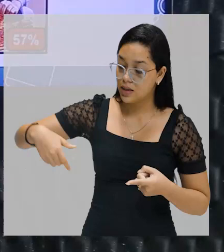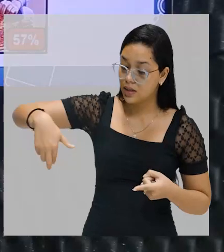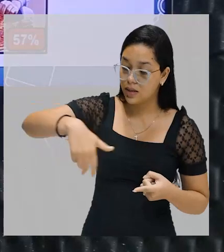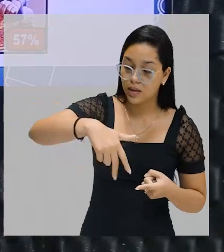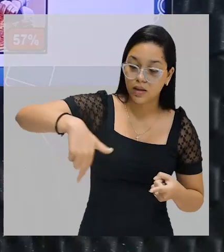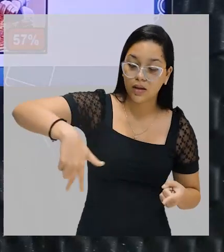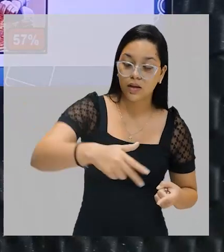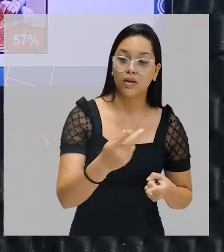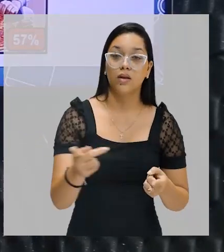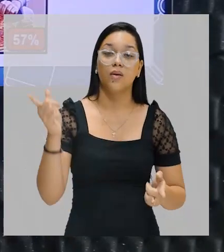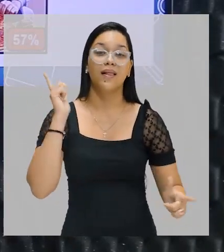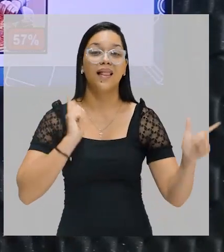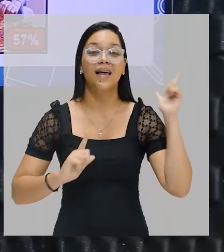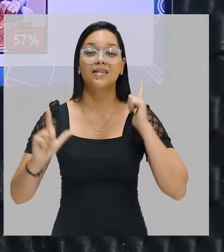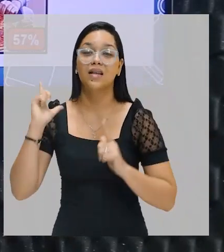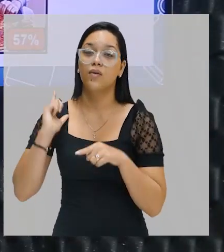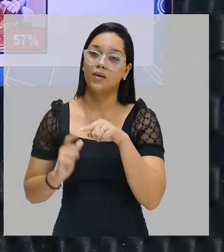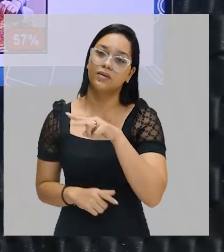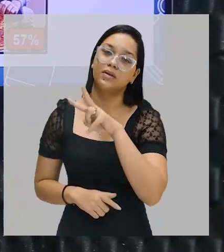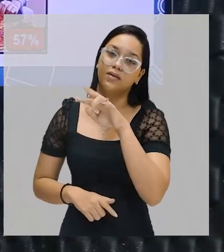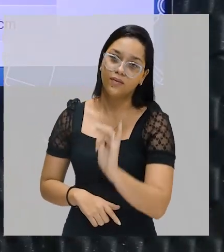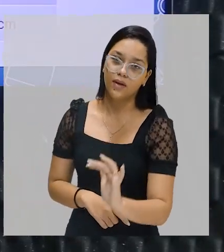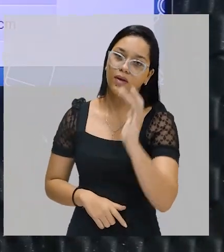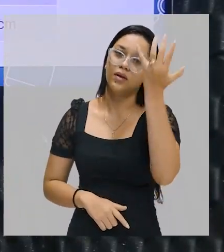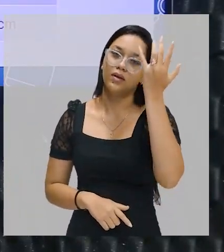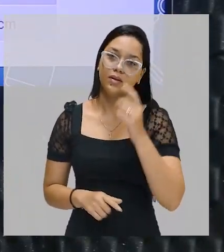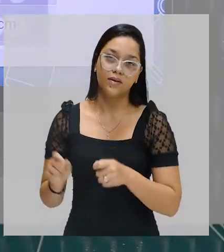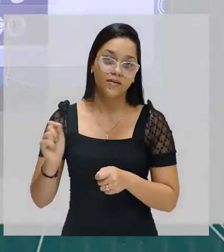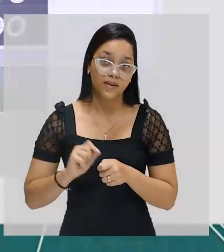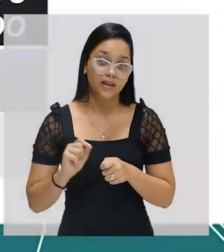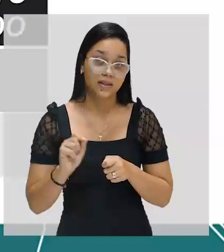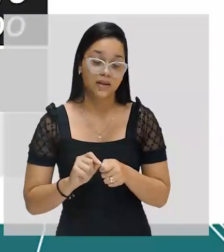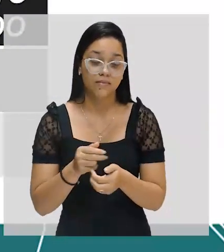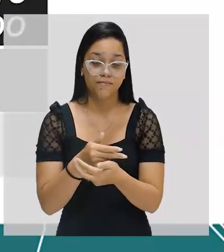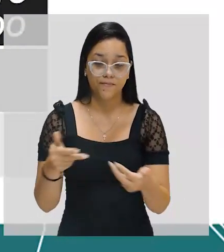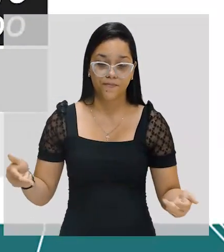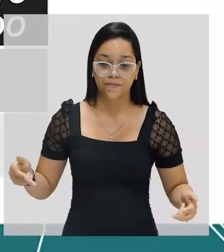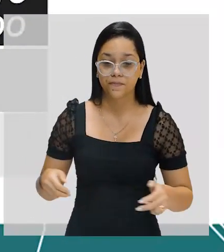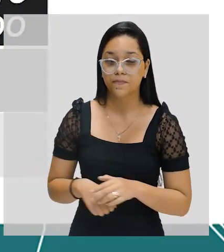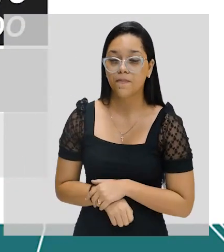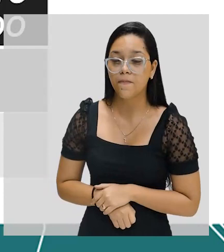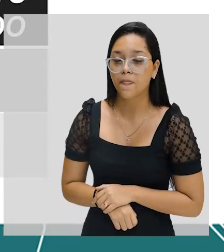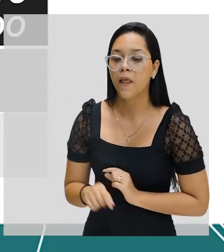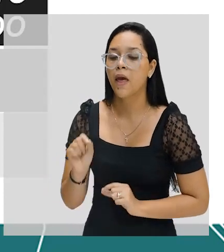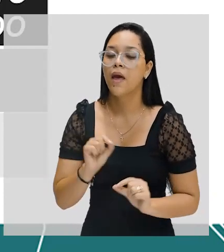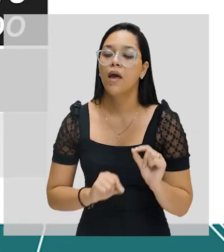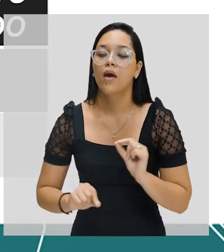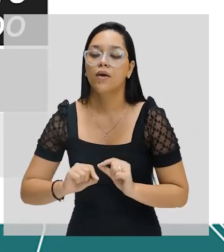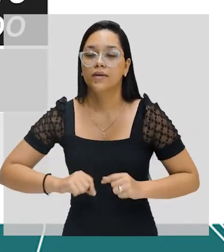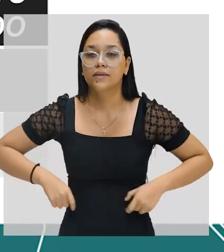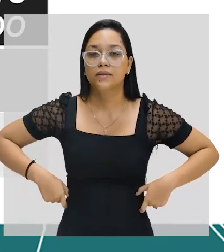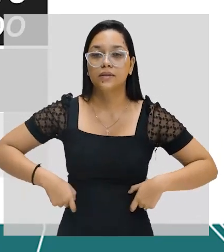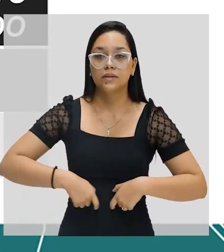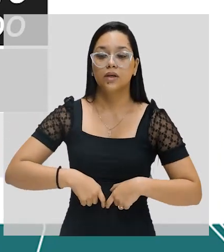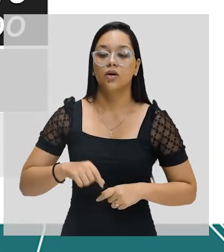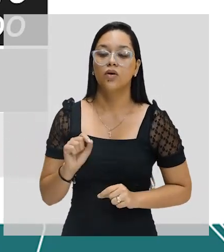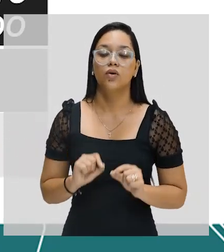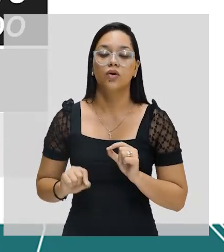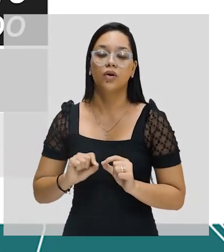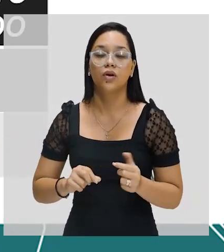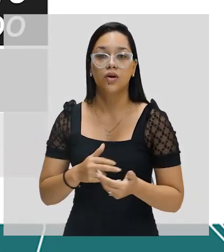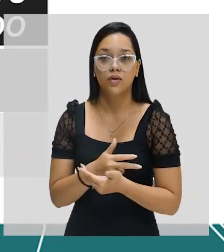é o seu lazer, o que você vai fazer, certo? Circunferência abdominal. Existem